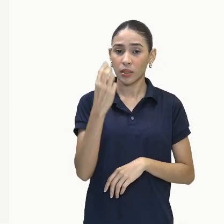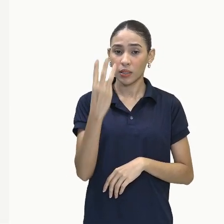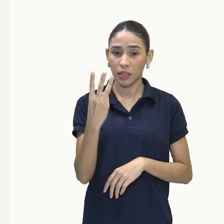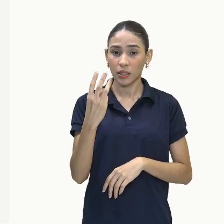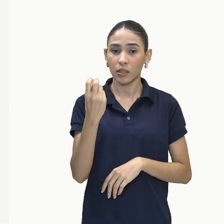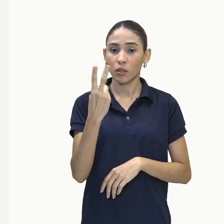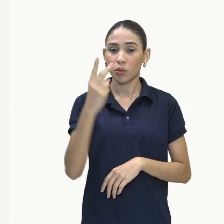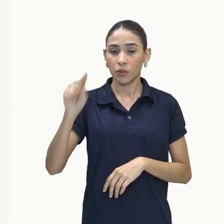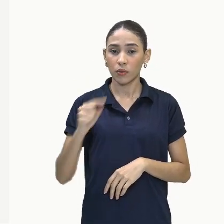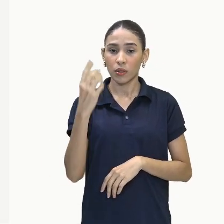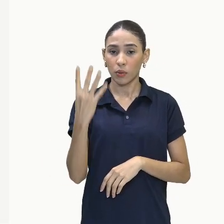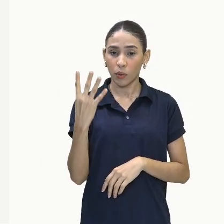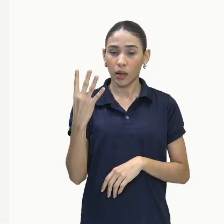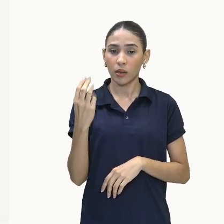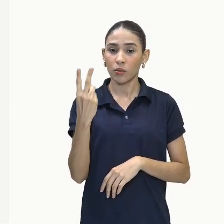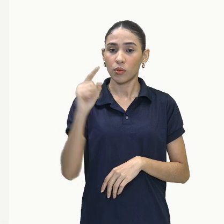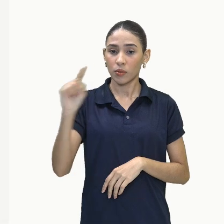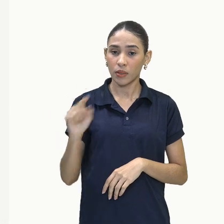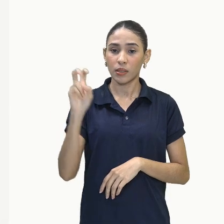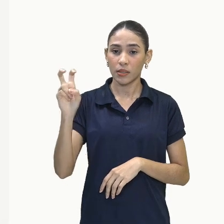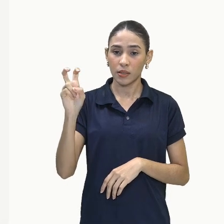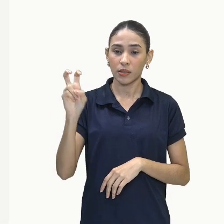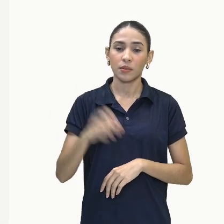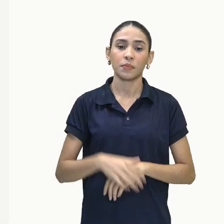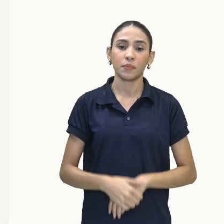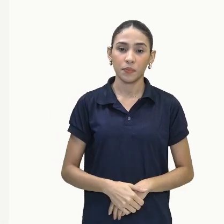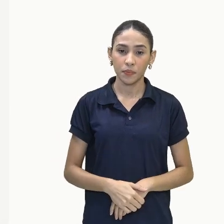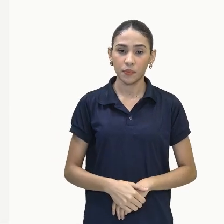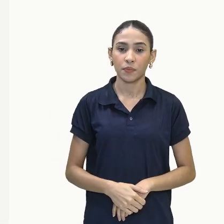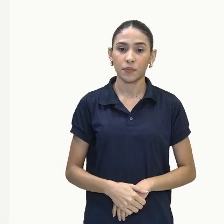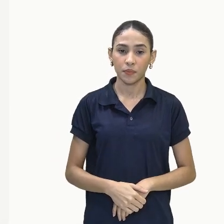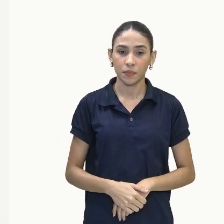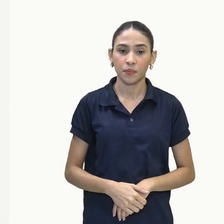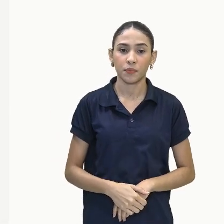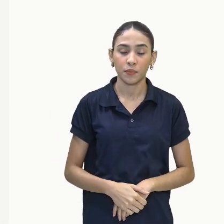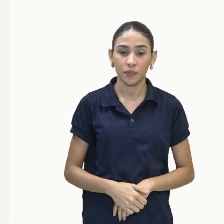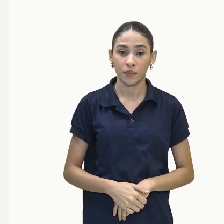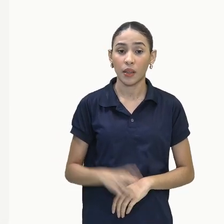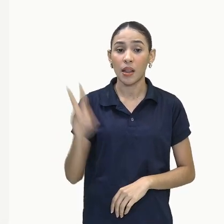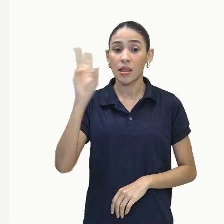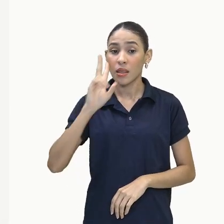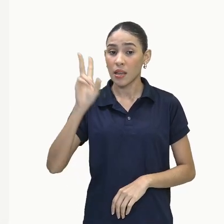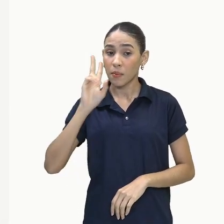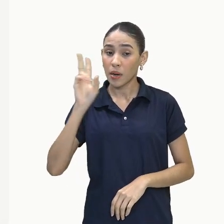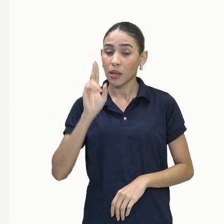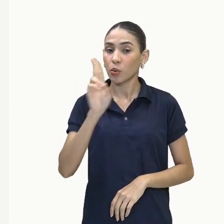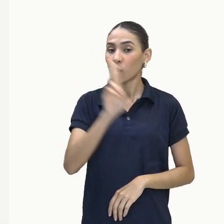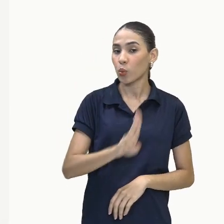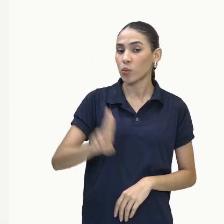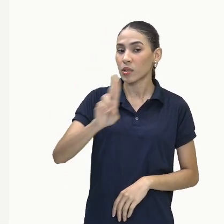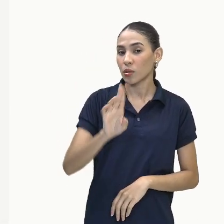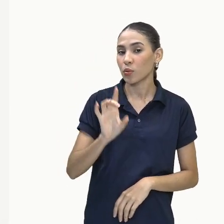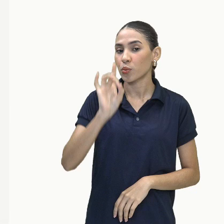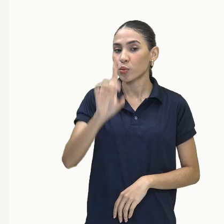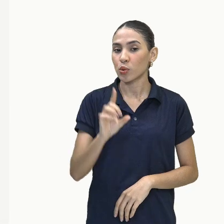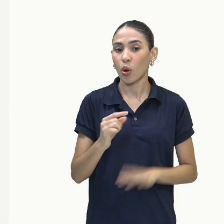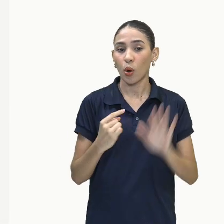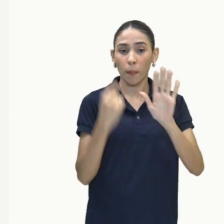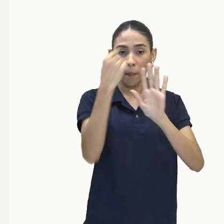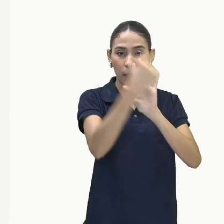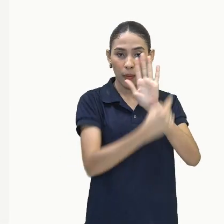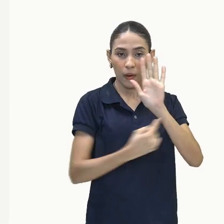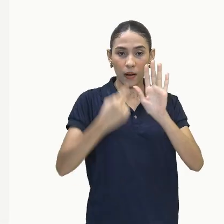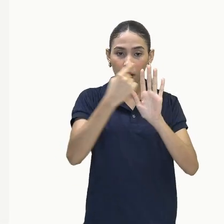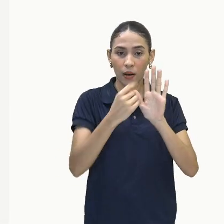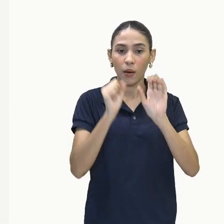2 e 3, 2 e 4, 2 e 5. Lembrando que elas estão usando apenas uma das mãos. Pode